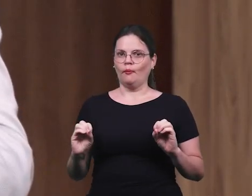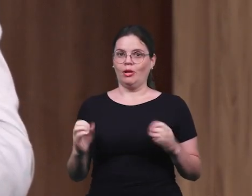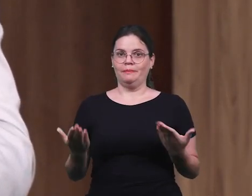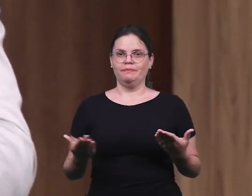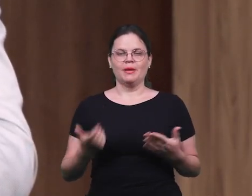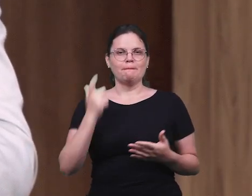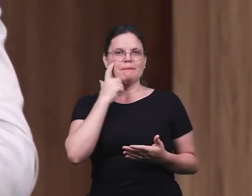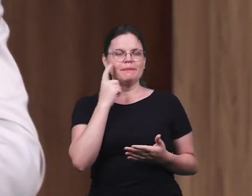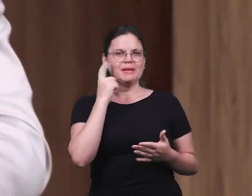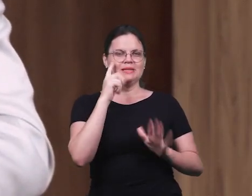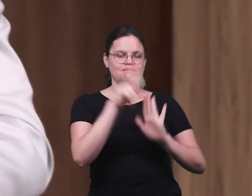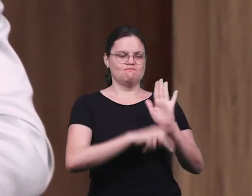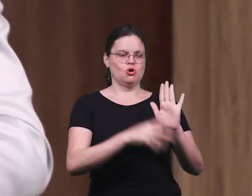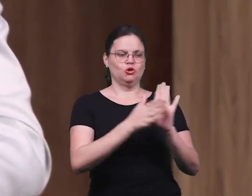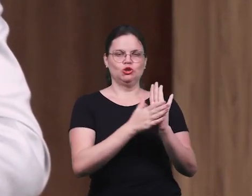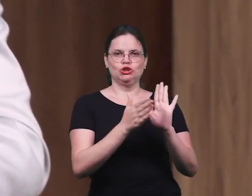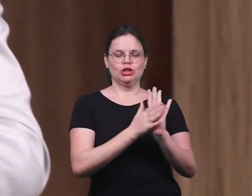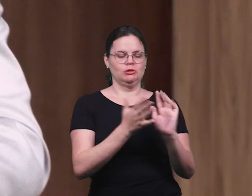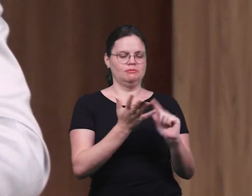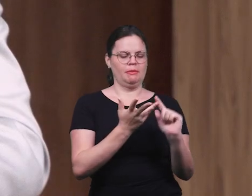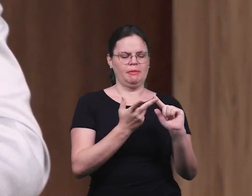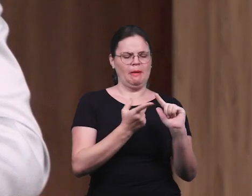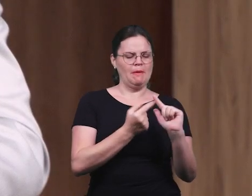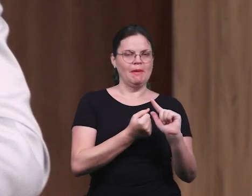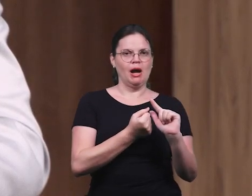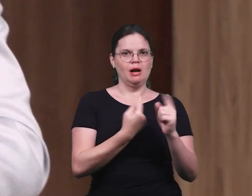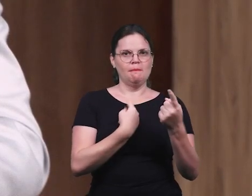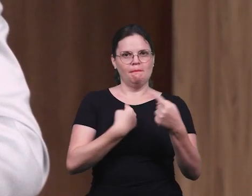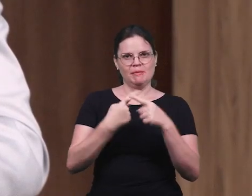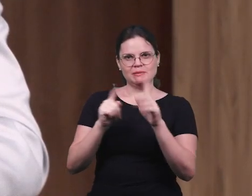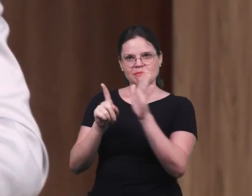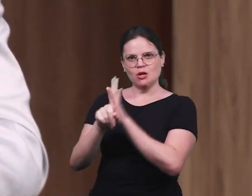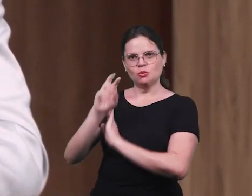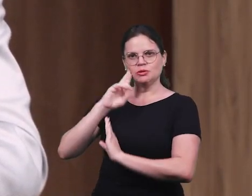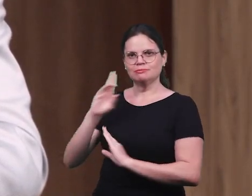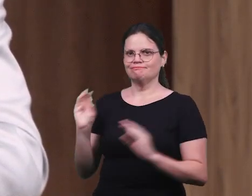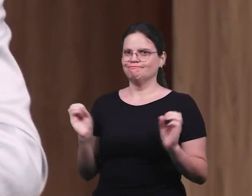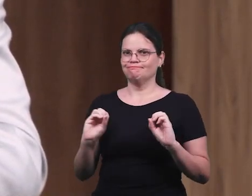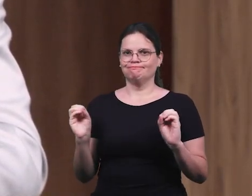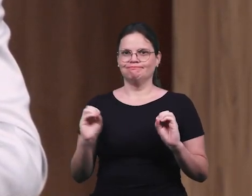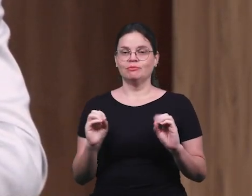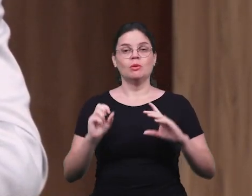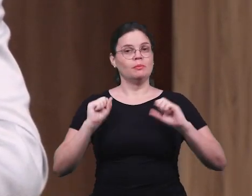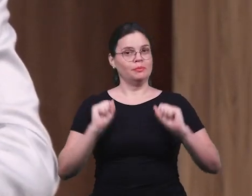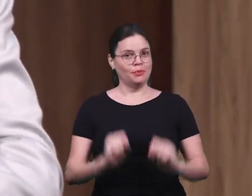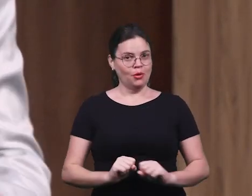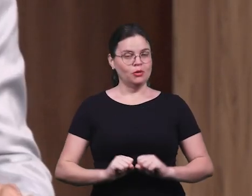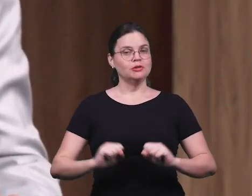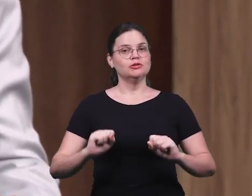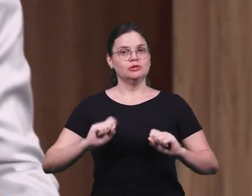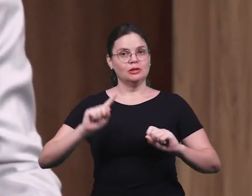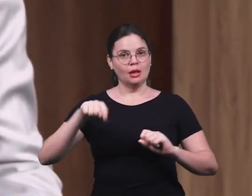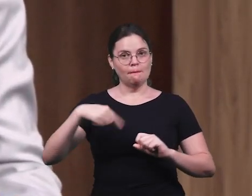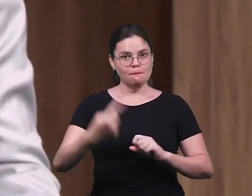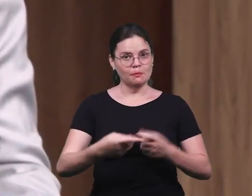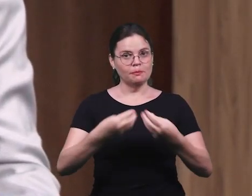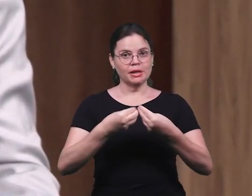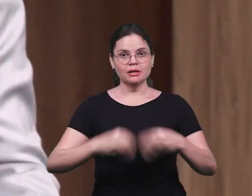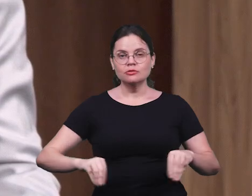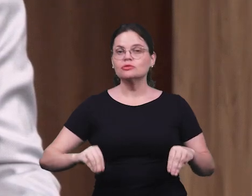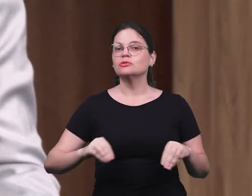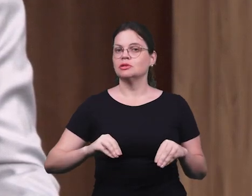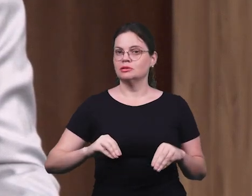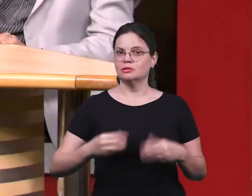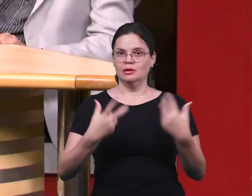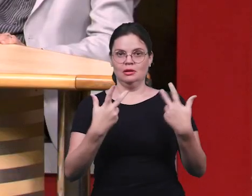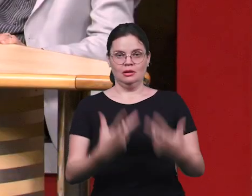projetos e não consulta o Senhor. E isso pode trazer uma grande dificuldade, como foi no texto aqui que trouxe.